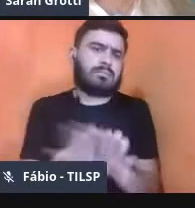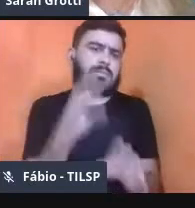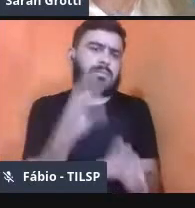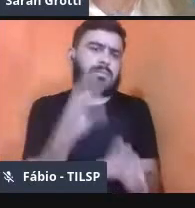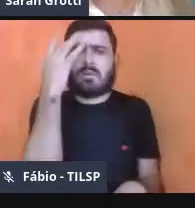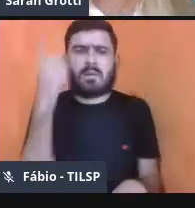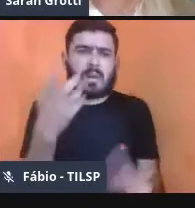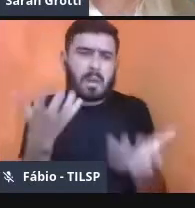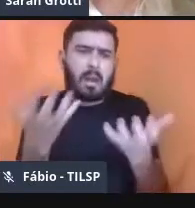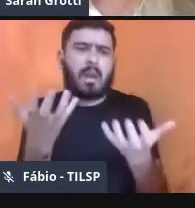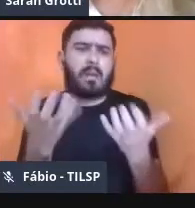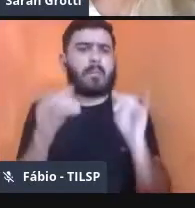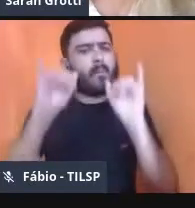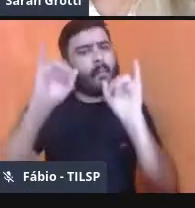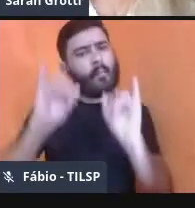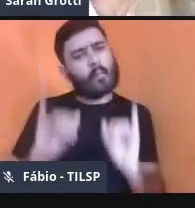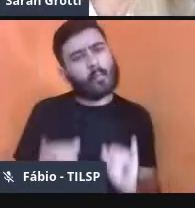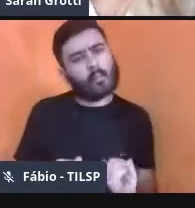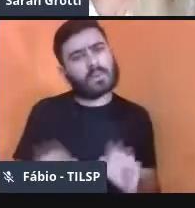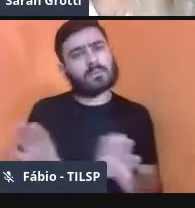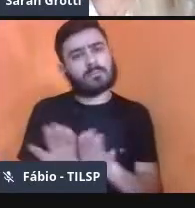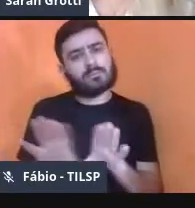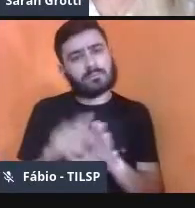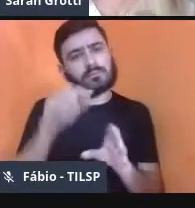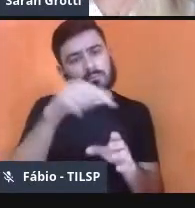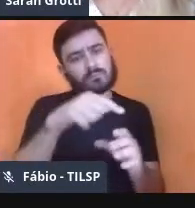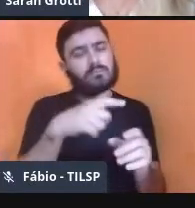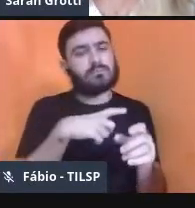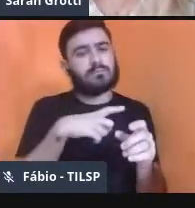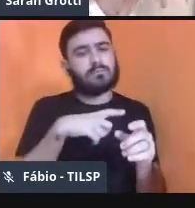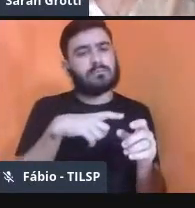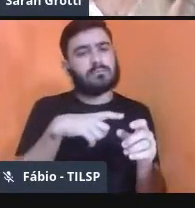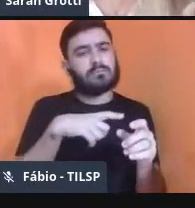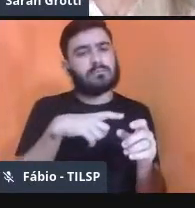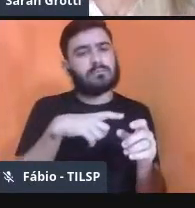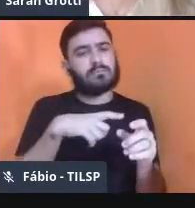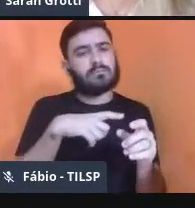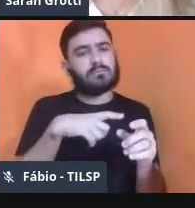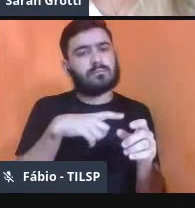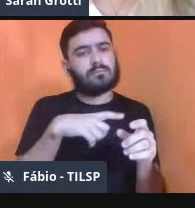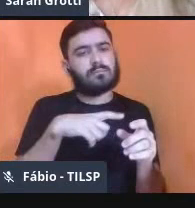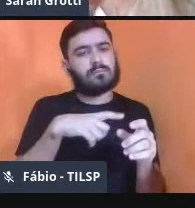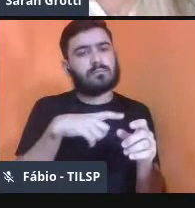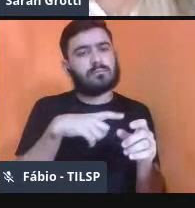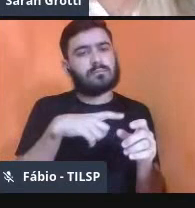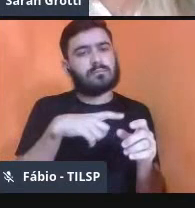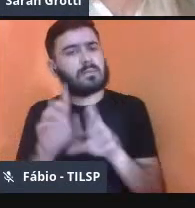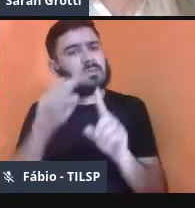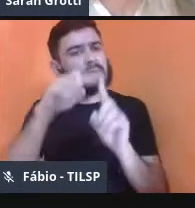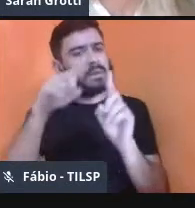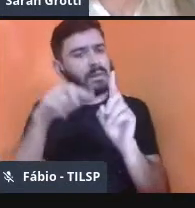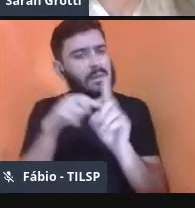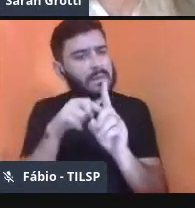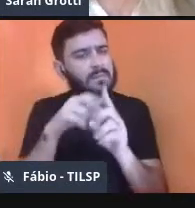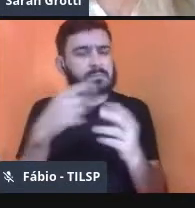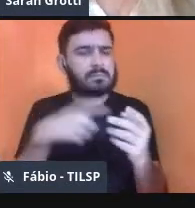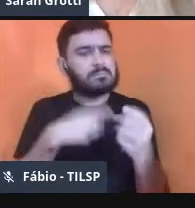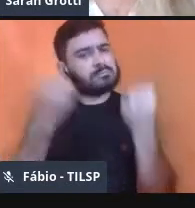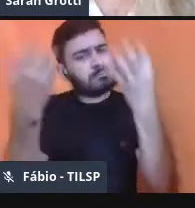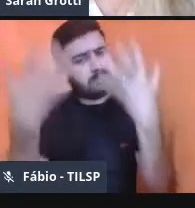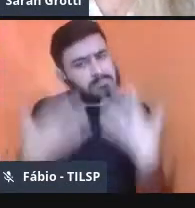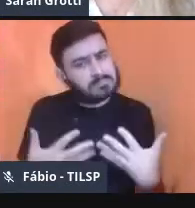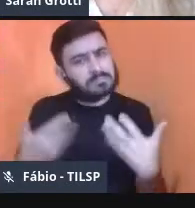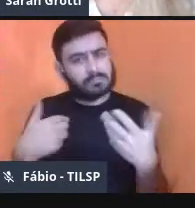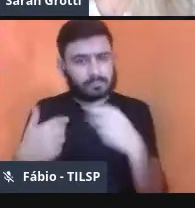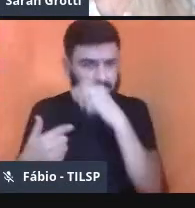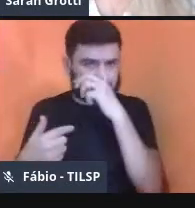que nem na clínica que eu também atendo, né, a outra que é gestantes, tentantes. Então, um pouquinho de mim, fui graduada, né, formei